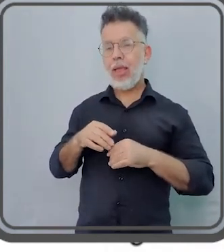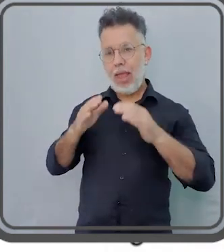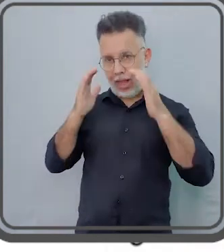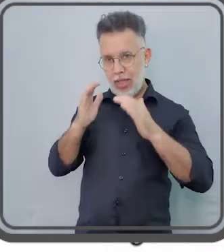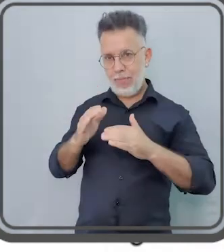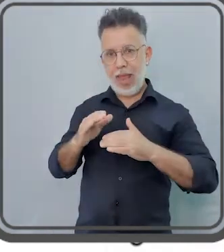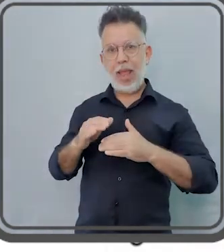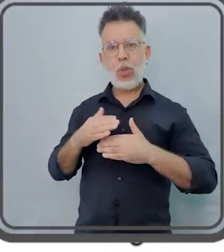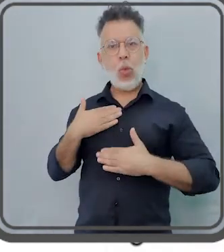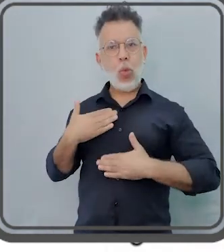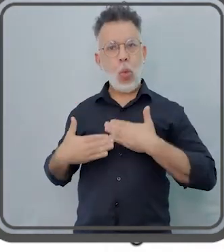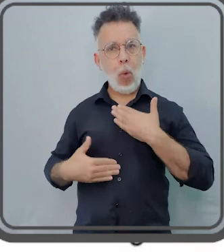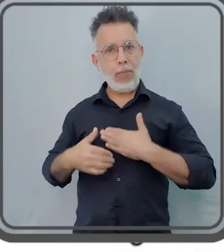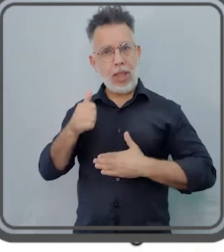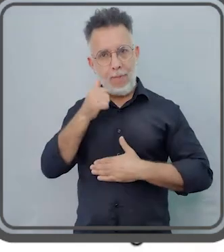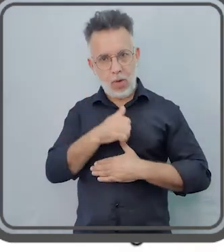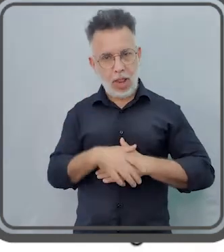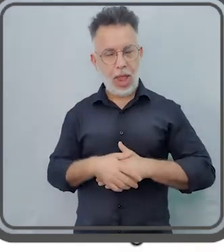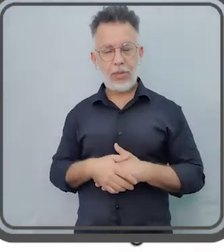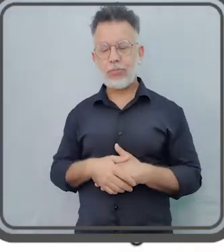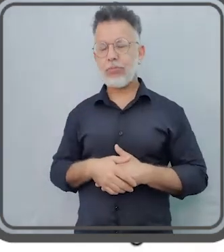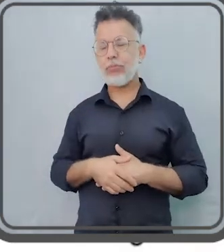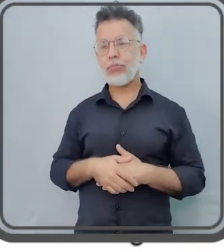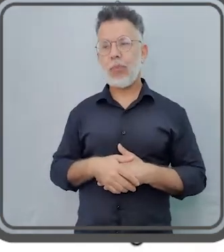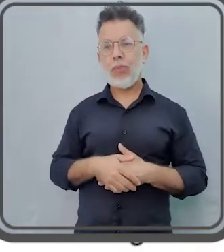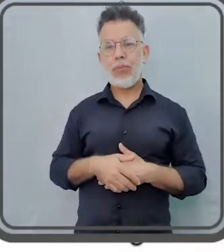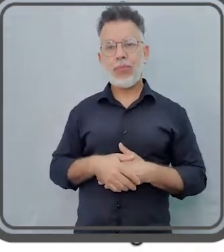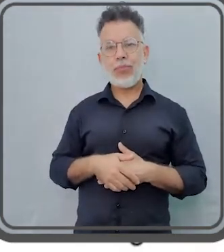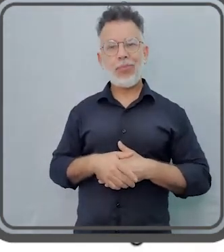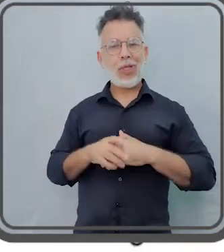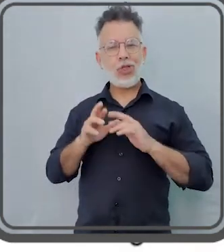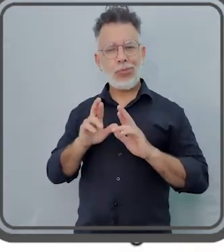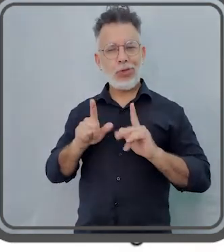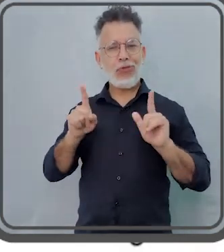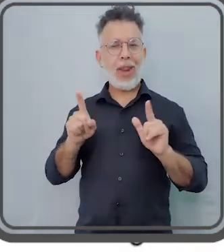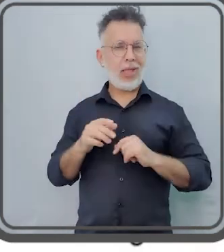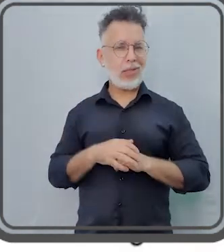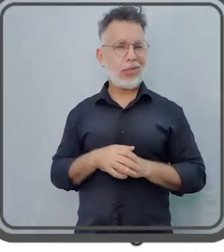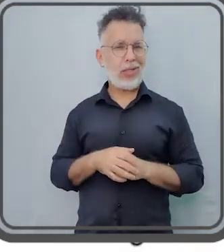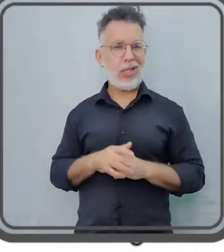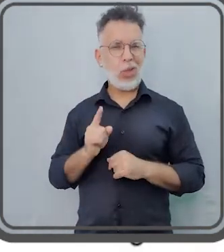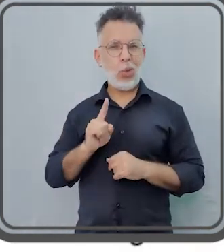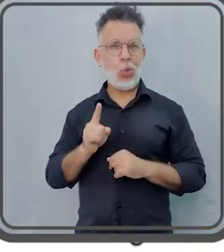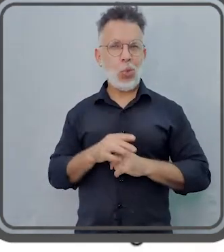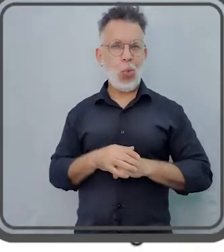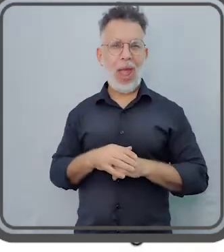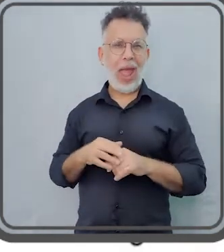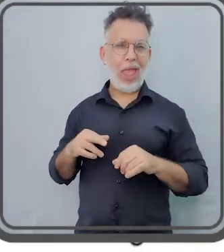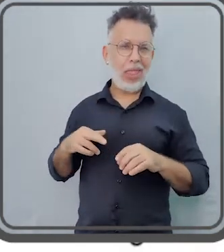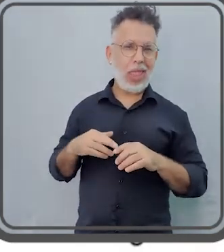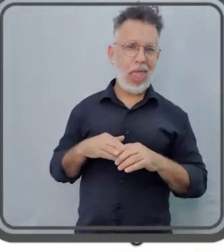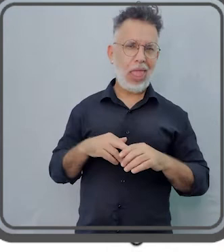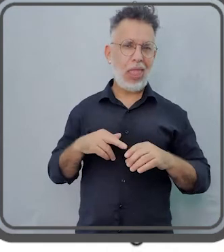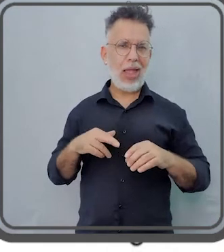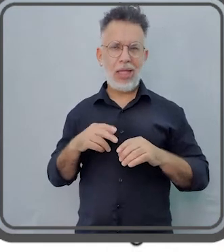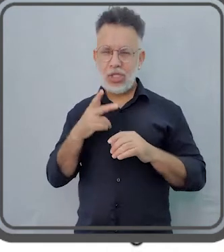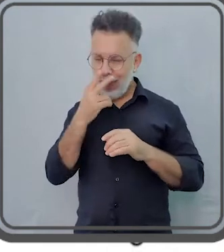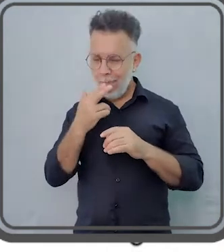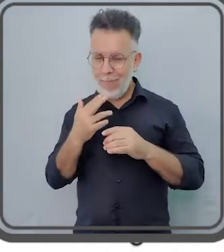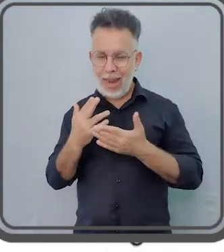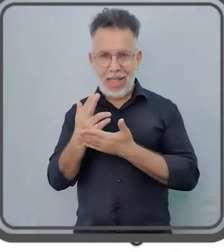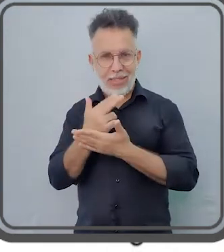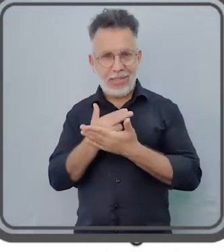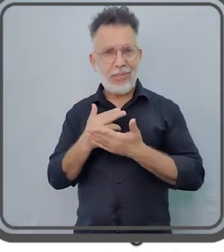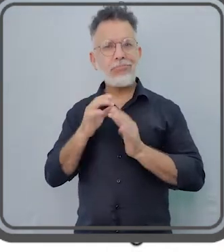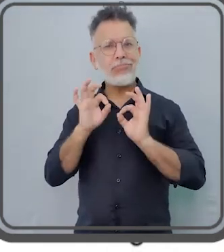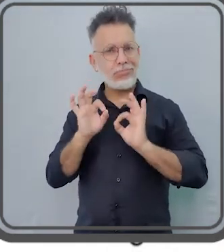que a gente tem visto, né? Os vibradores com uma cara super diferente, que não necessariamente penetra, quase uma obra de design. Acho que é um ótimo exemplo de